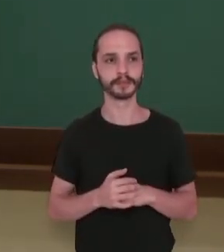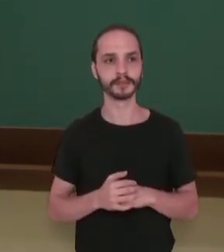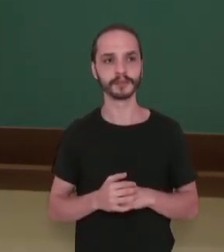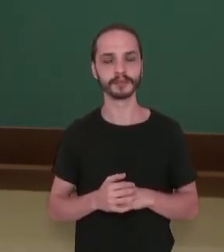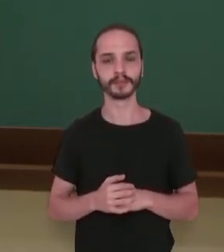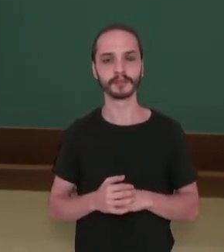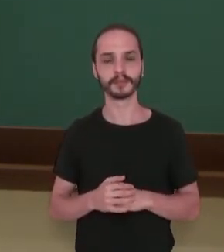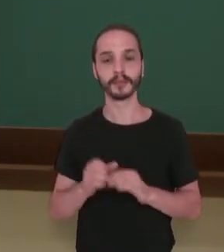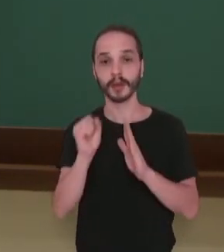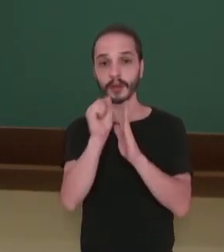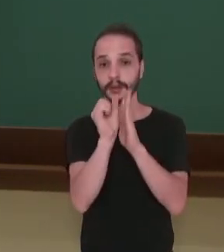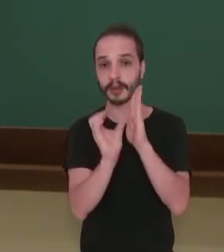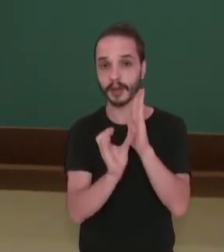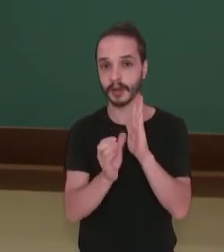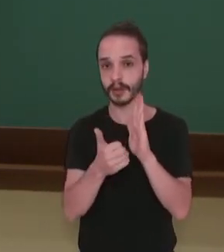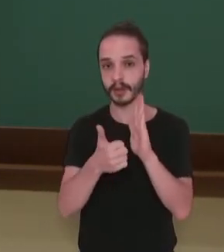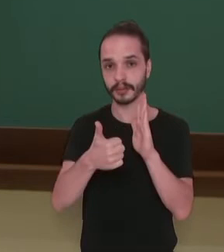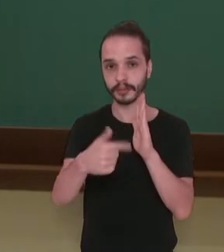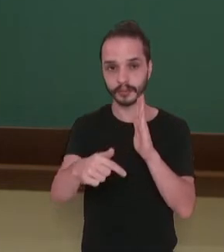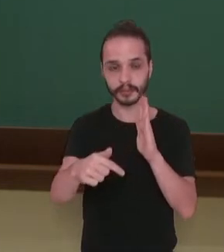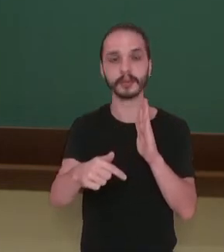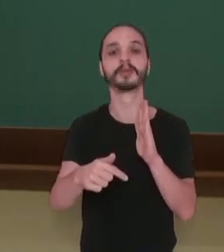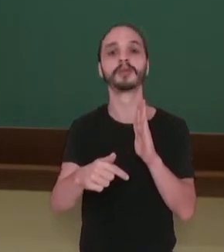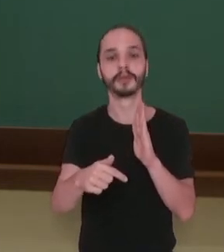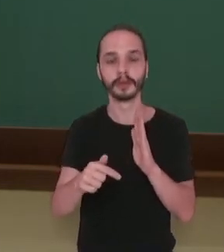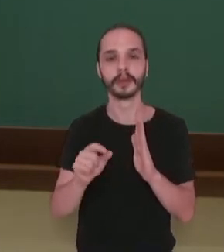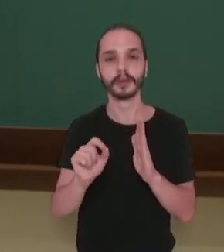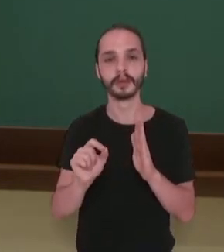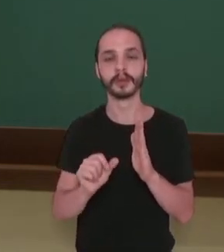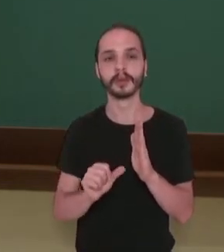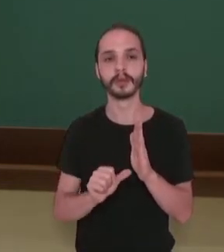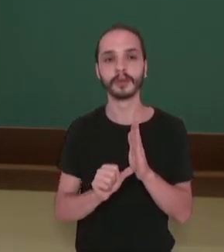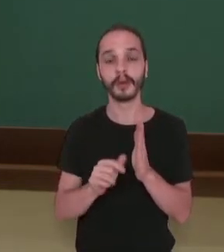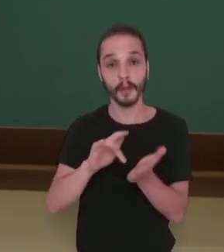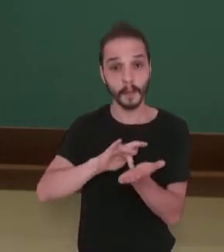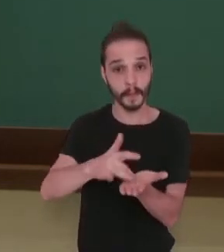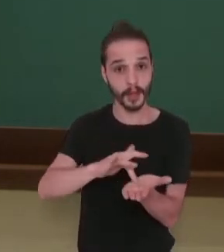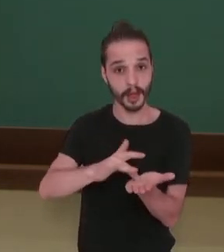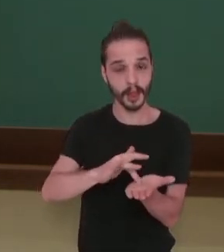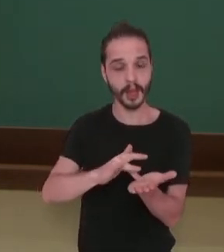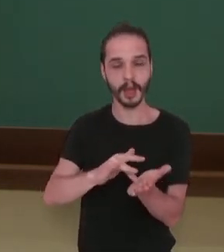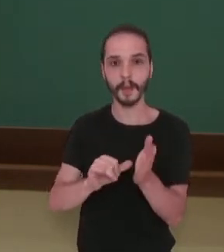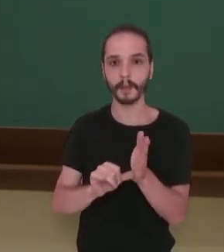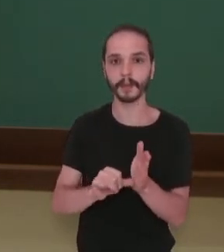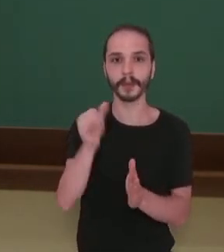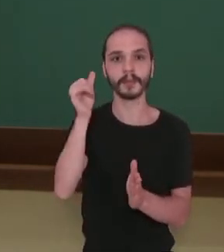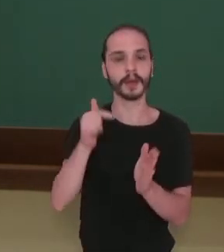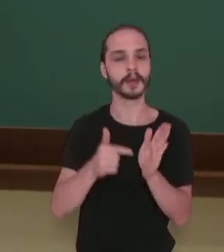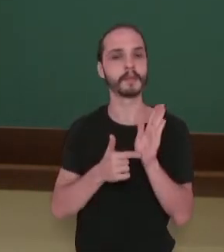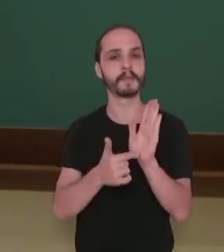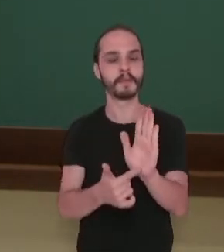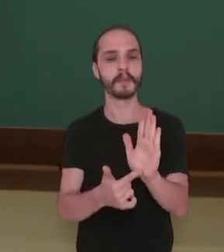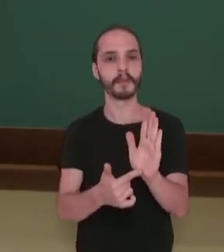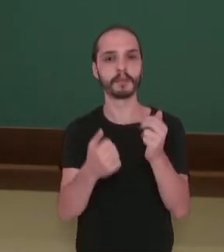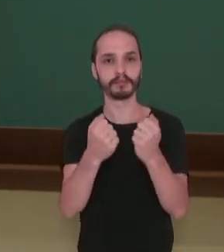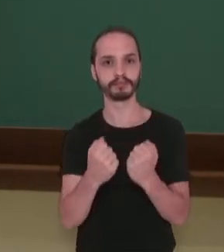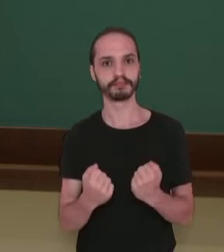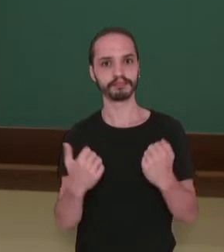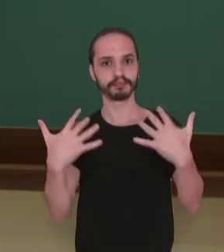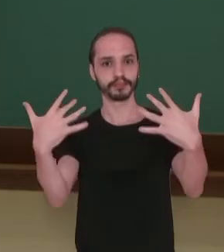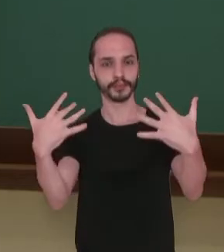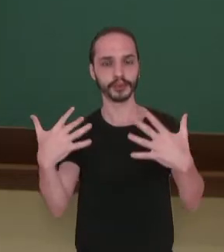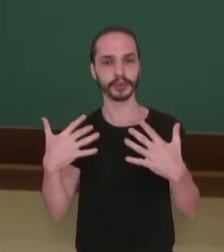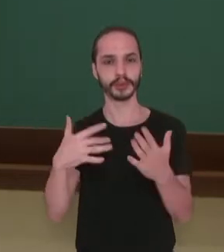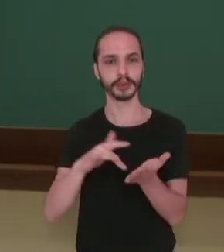XVII, o balé foi os primeiros espetáculos de dança. Então, gostou-se tanto